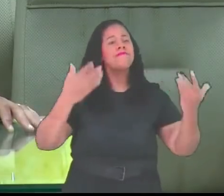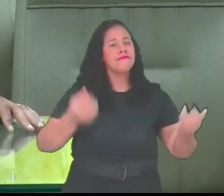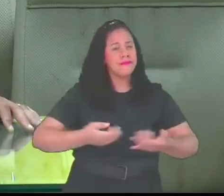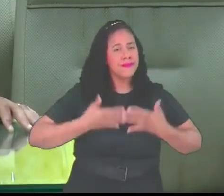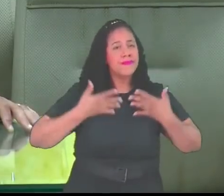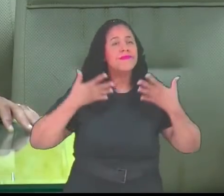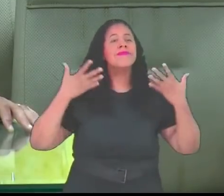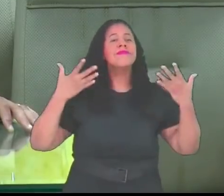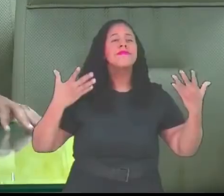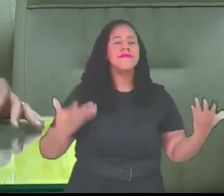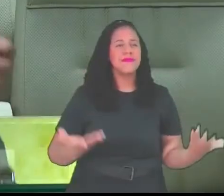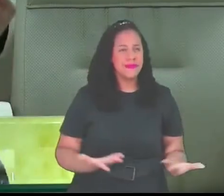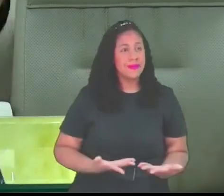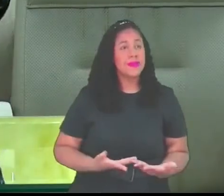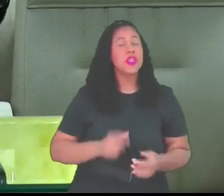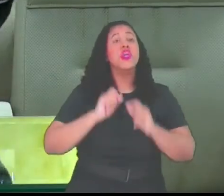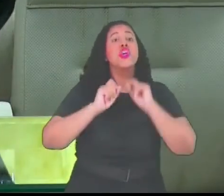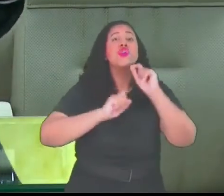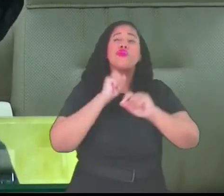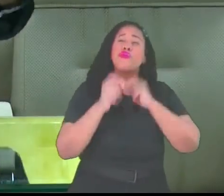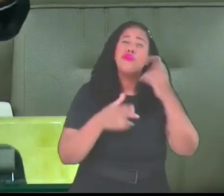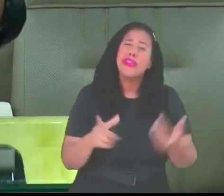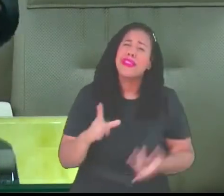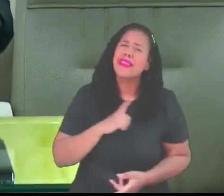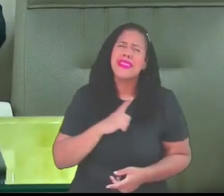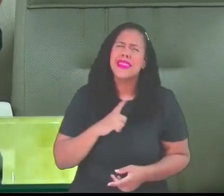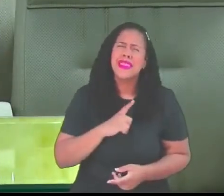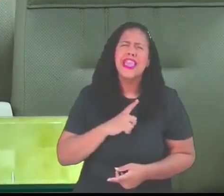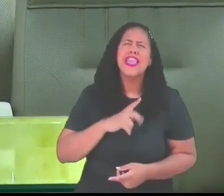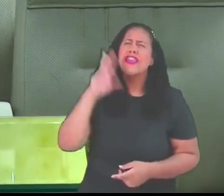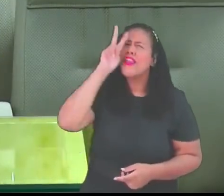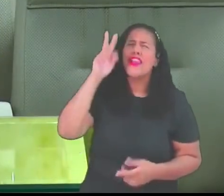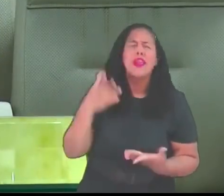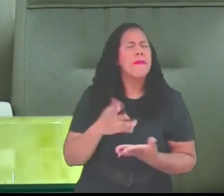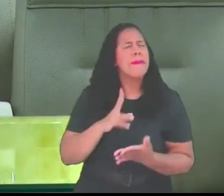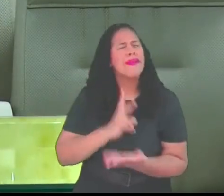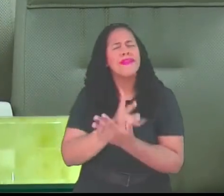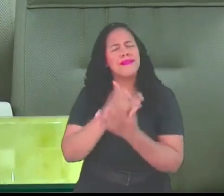fluindo, vá fluindo. E o que é que tem que passar na nossa mente?